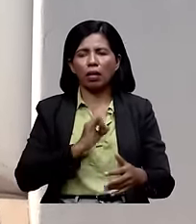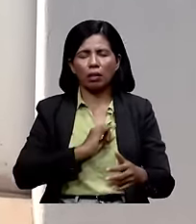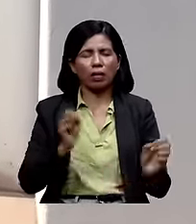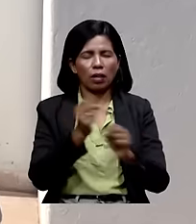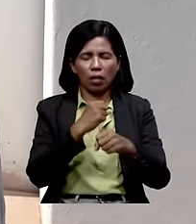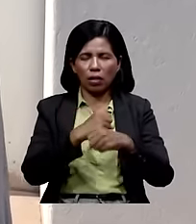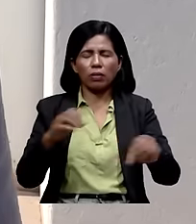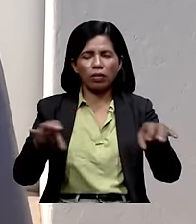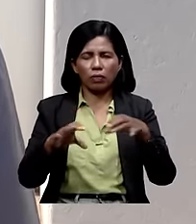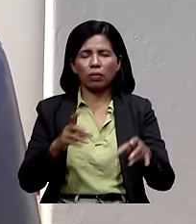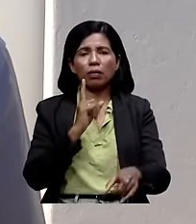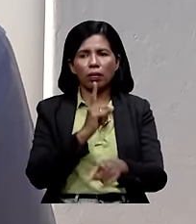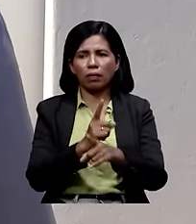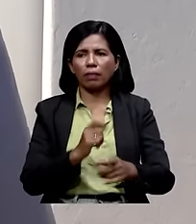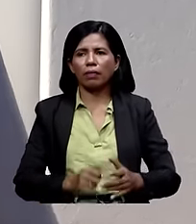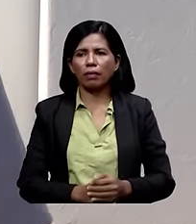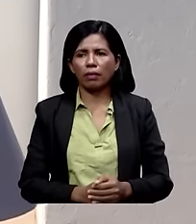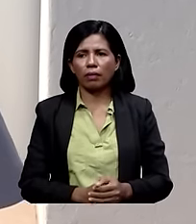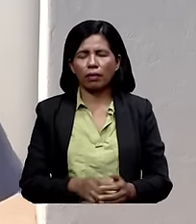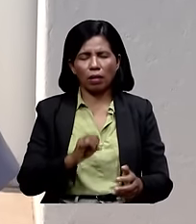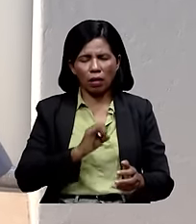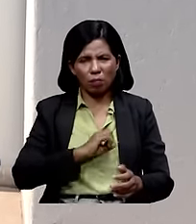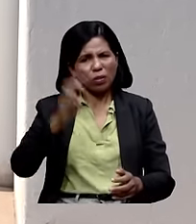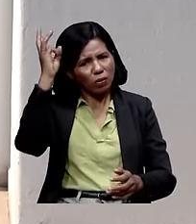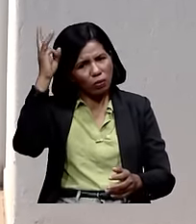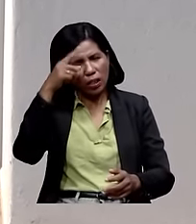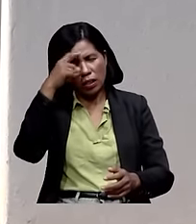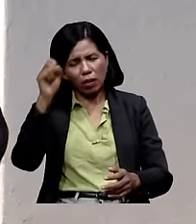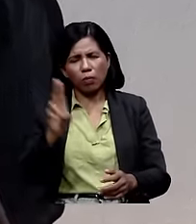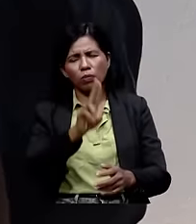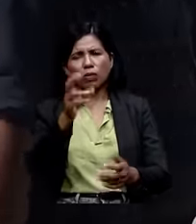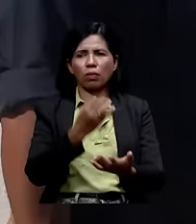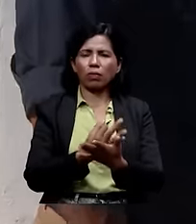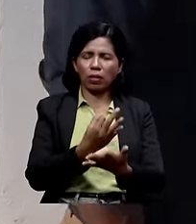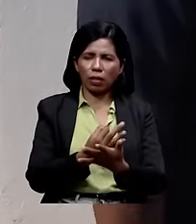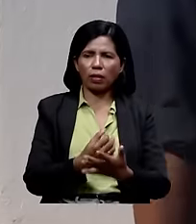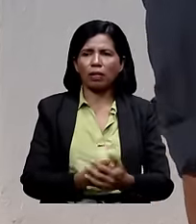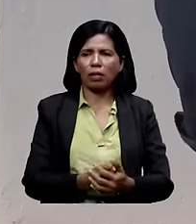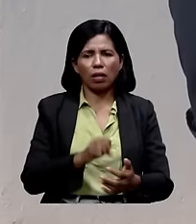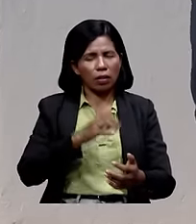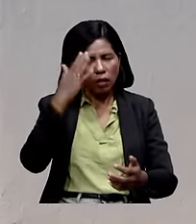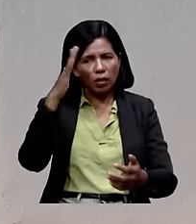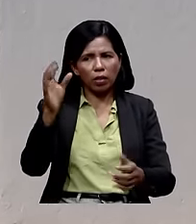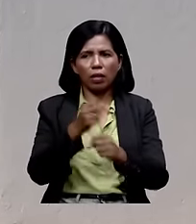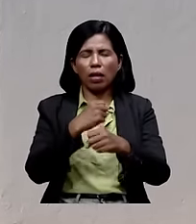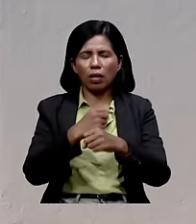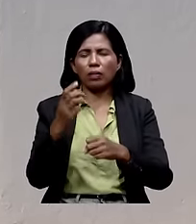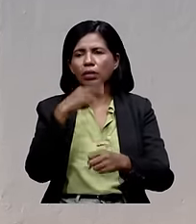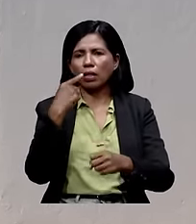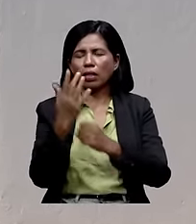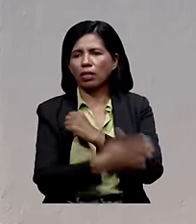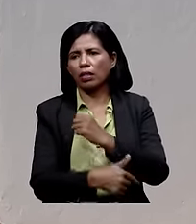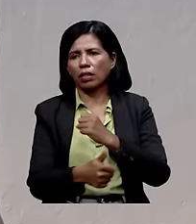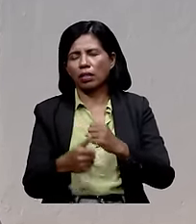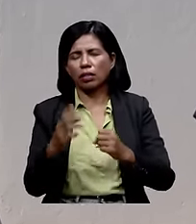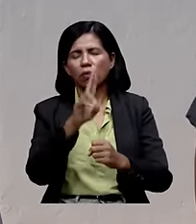to so ke hamas bingung tamba execução ne ola tene bahala generai no sanu gasta ne